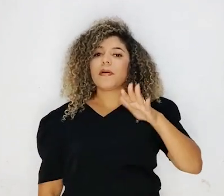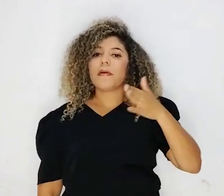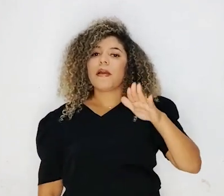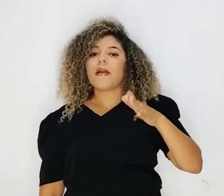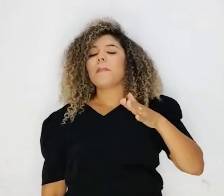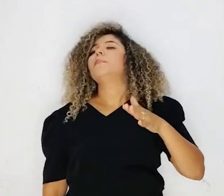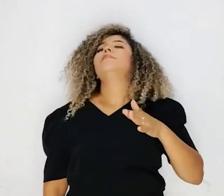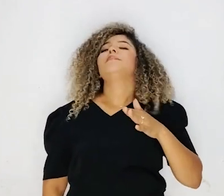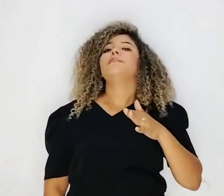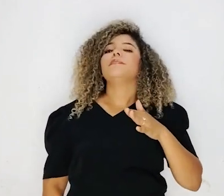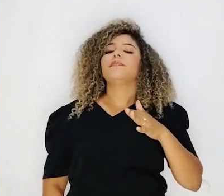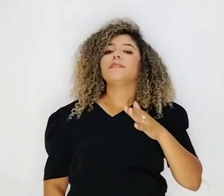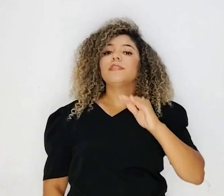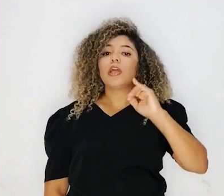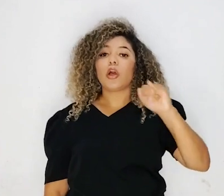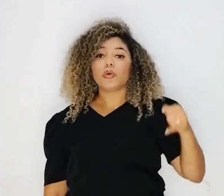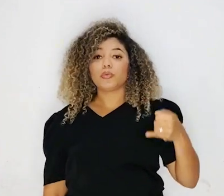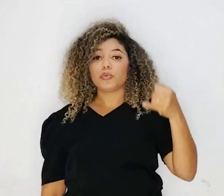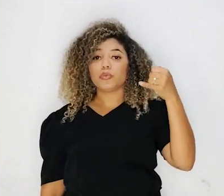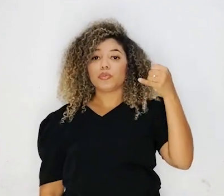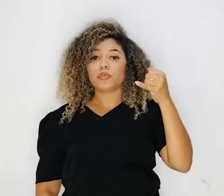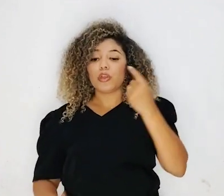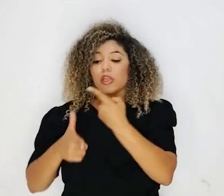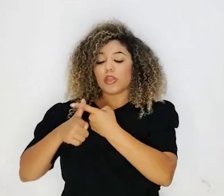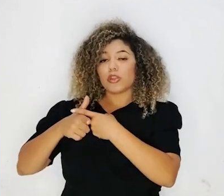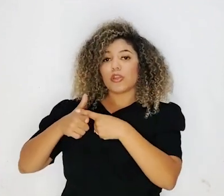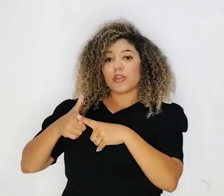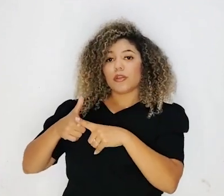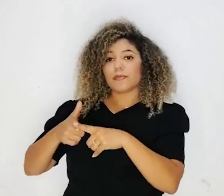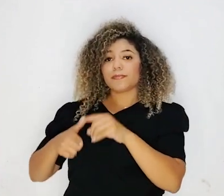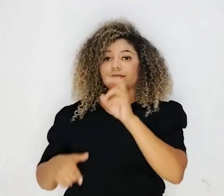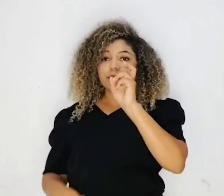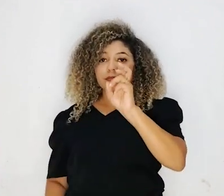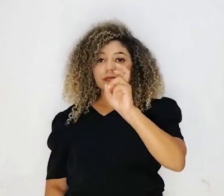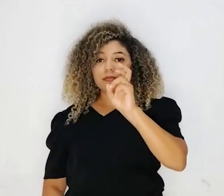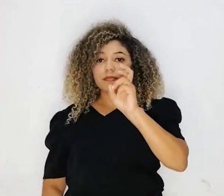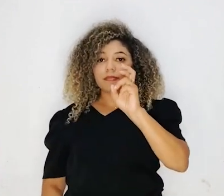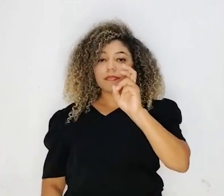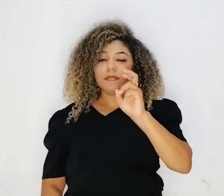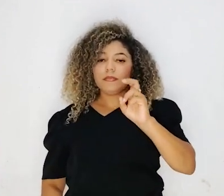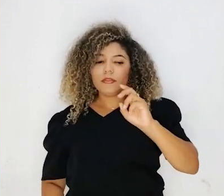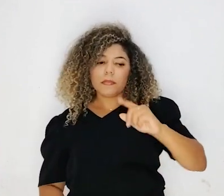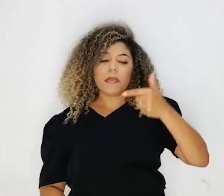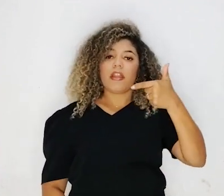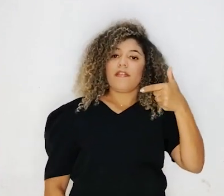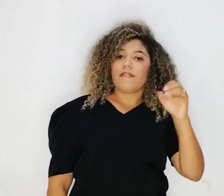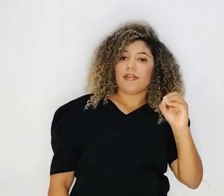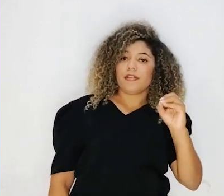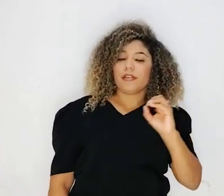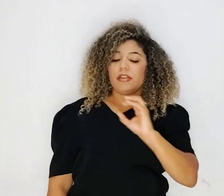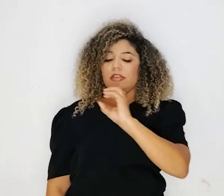de juros embutidos, né? Então, ficou aqui uma divisão de 5 para 20,